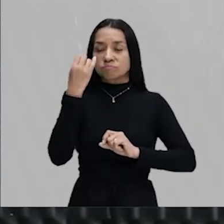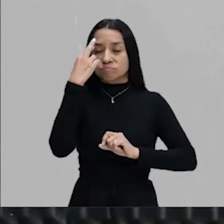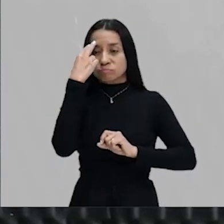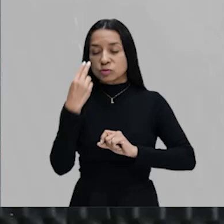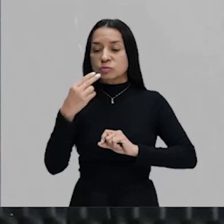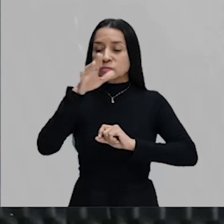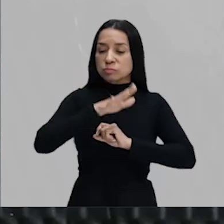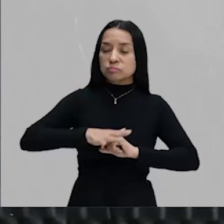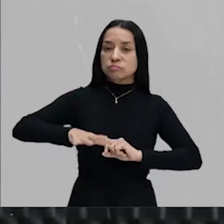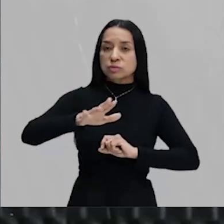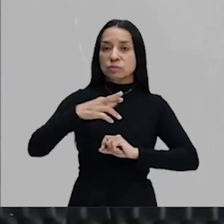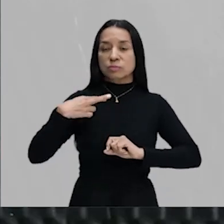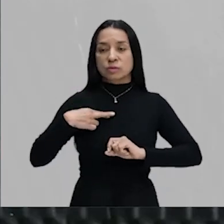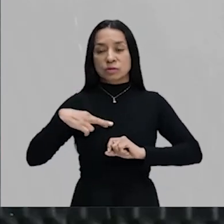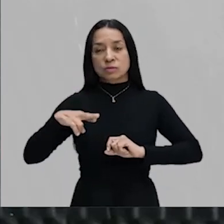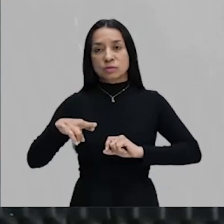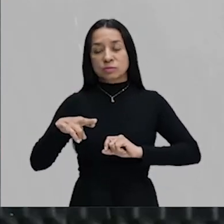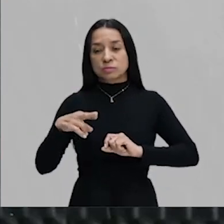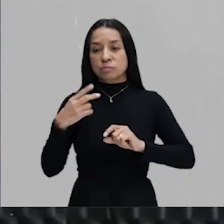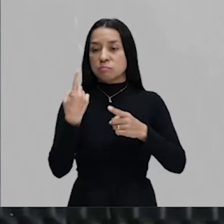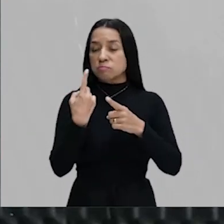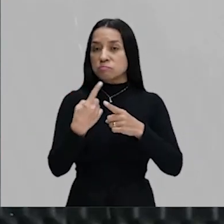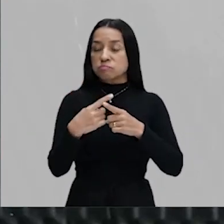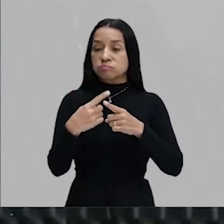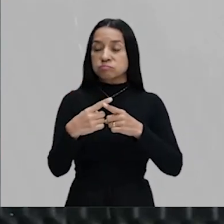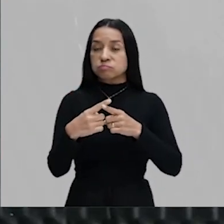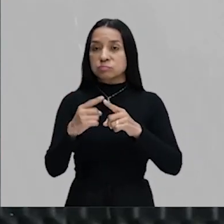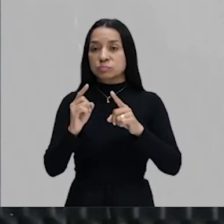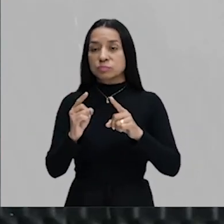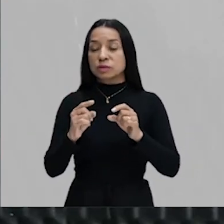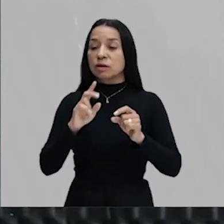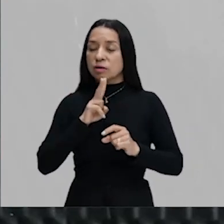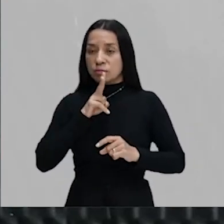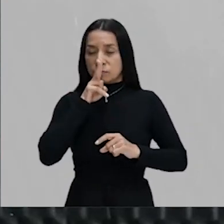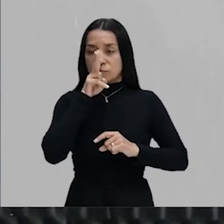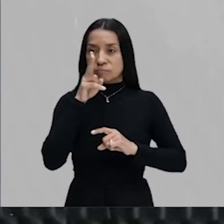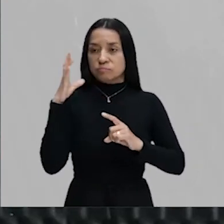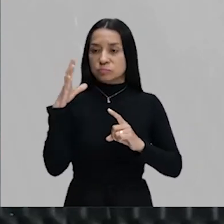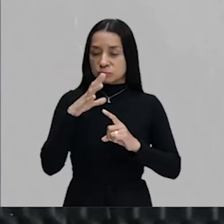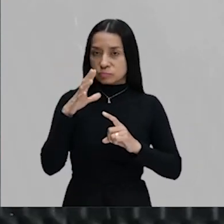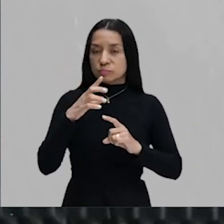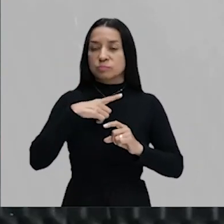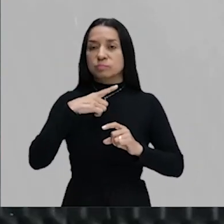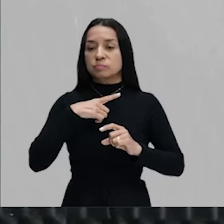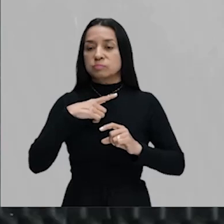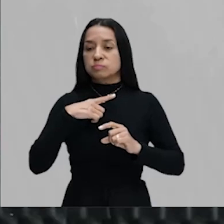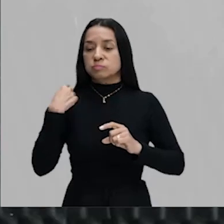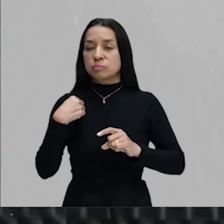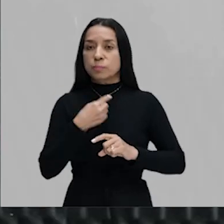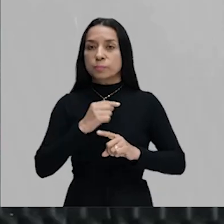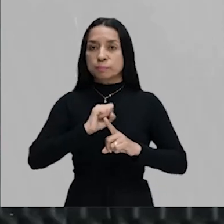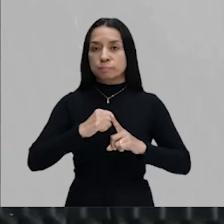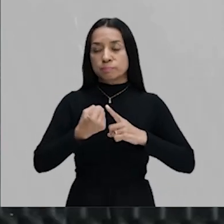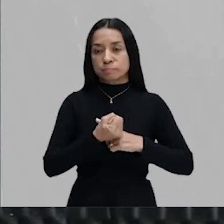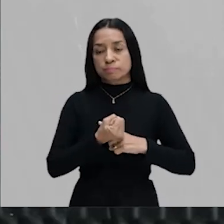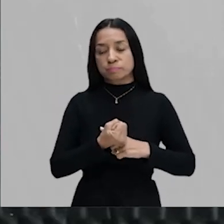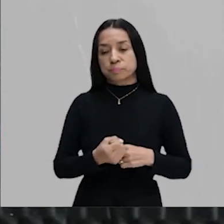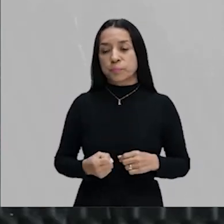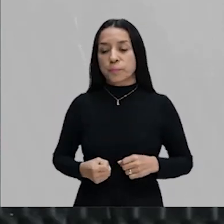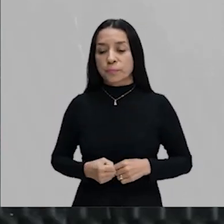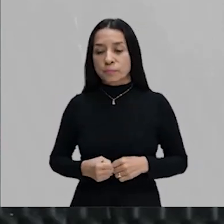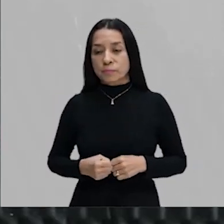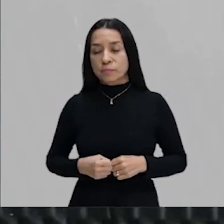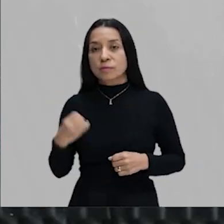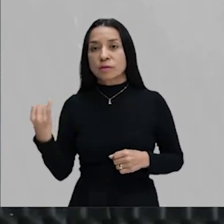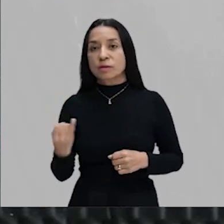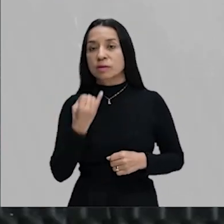conta da forte influência que nós temos na nossa sociedade do cristianismo. É importante observar